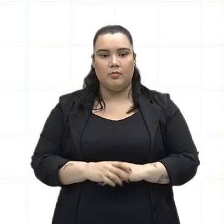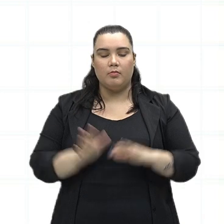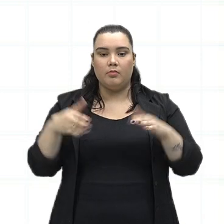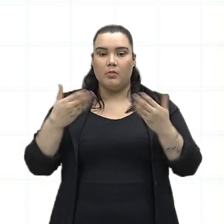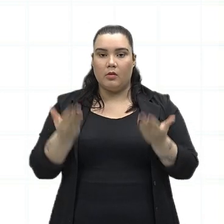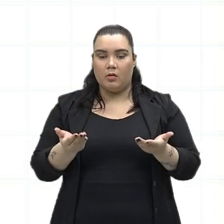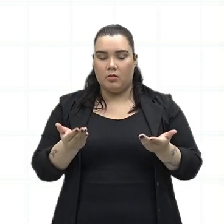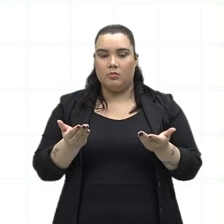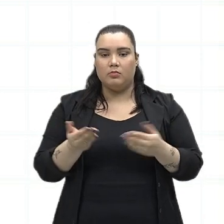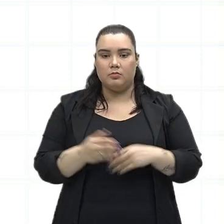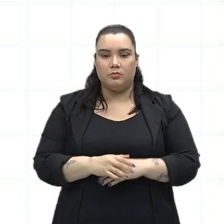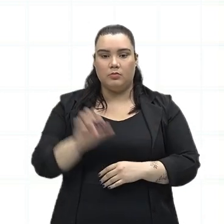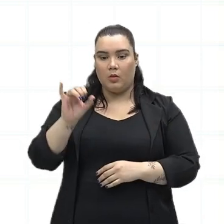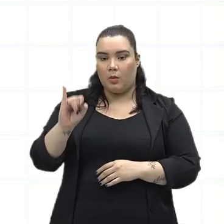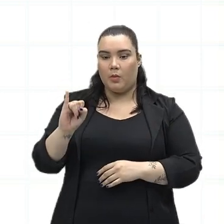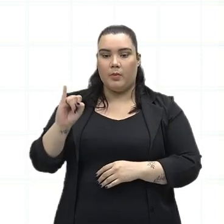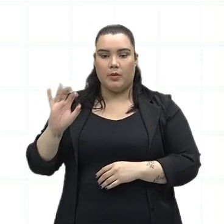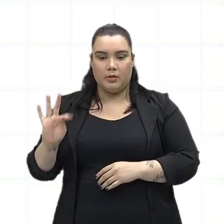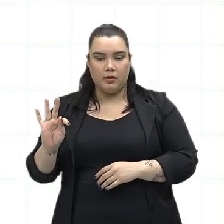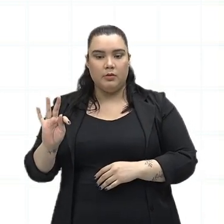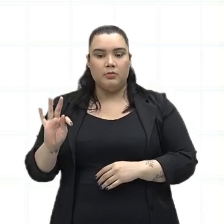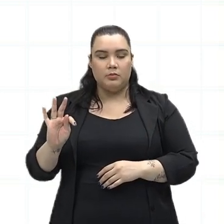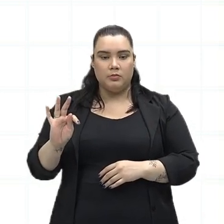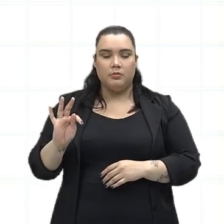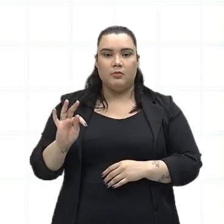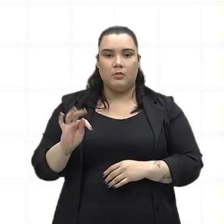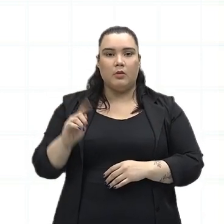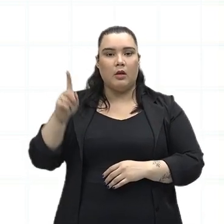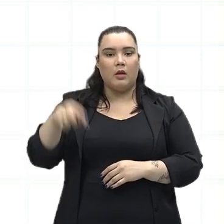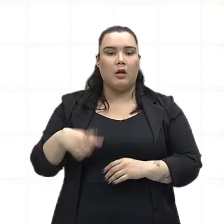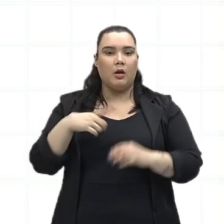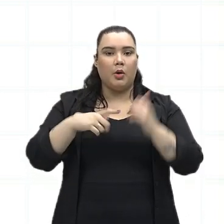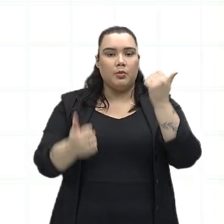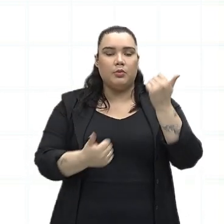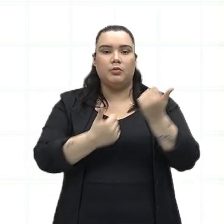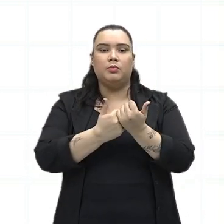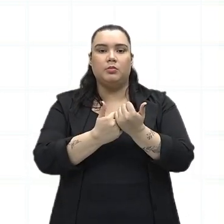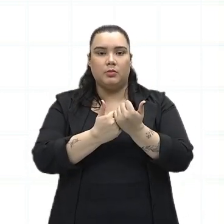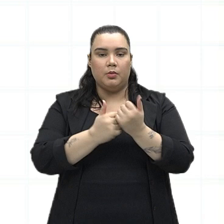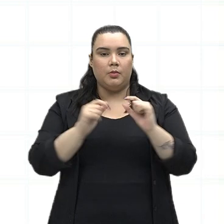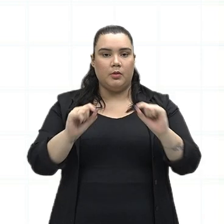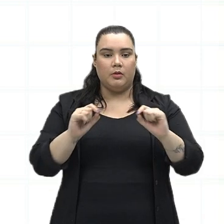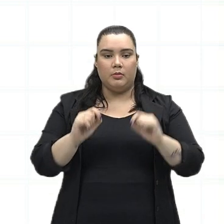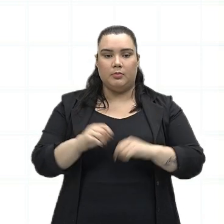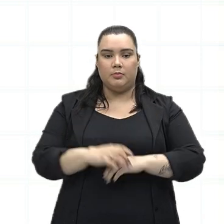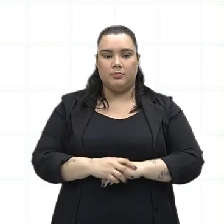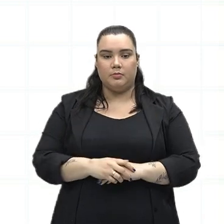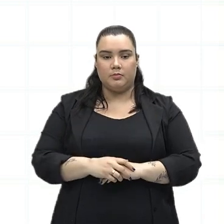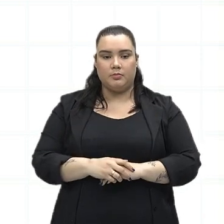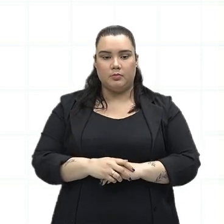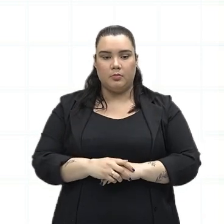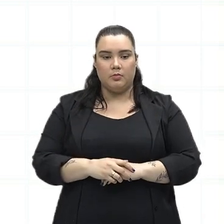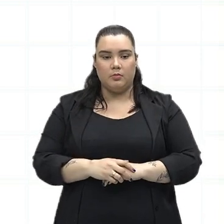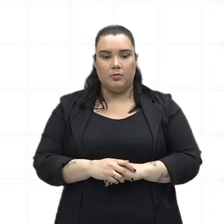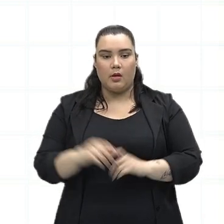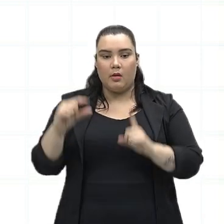que o it, certo? Ele vai substituir a